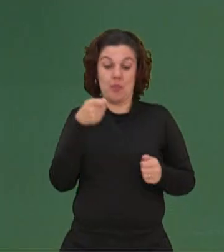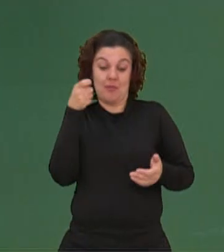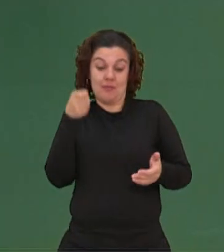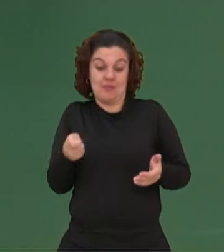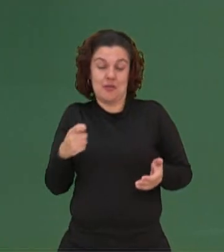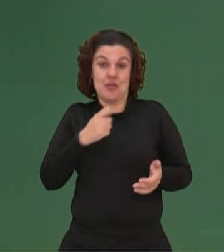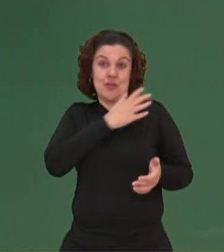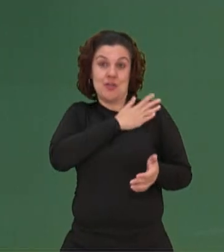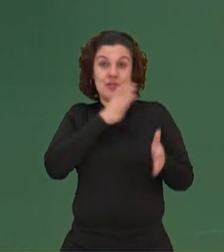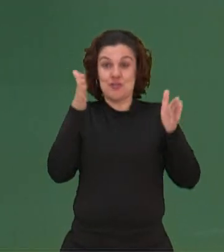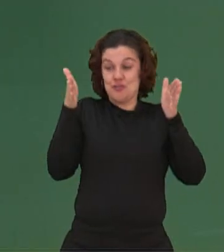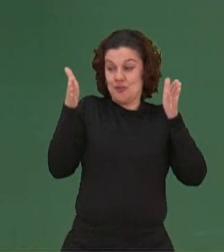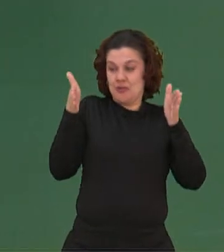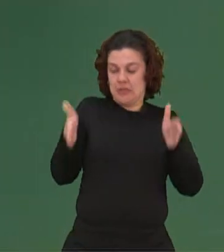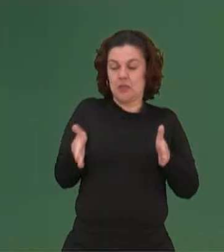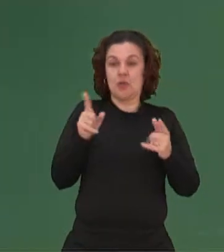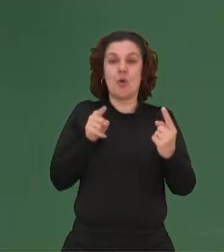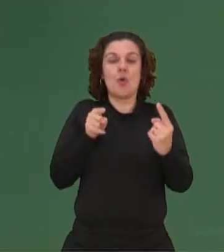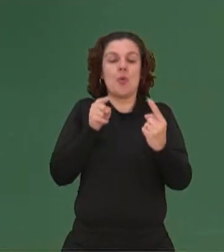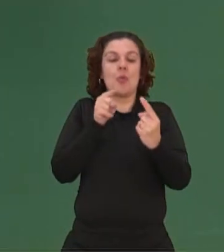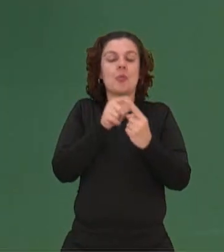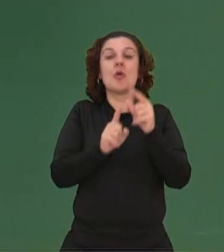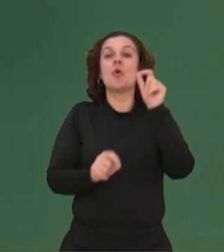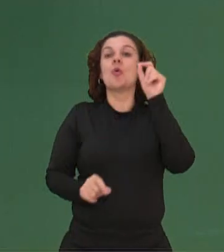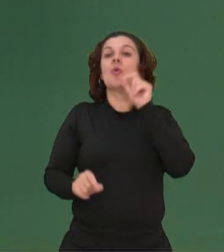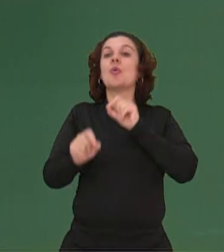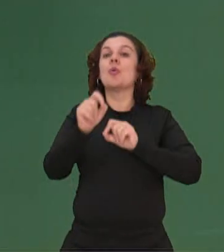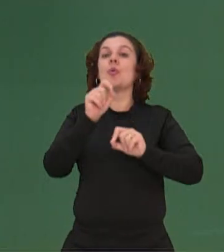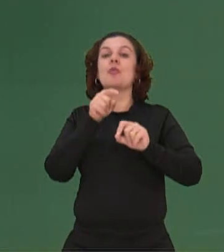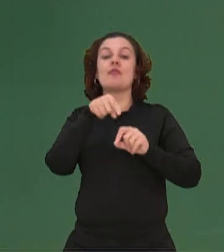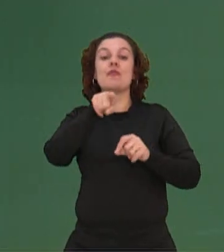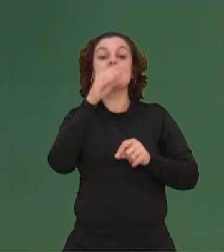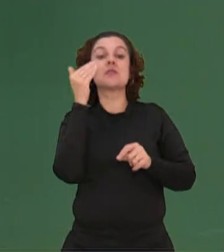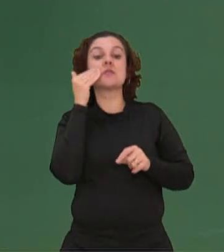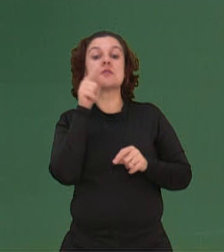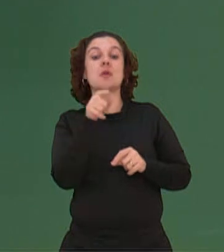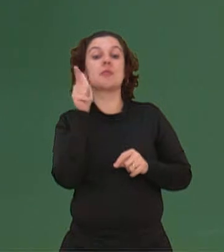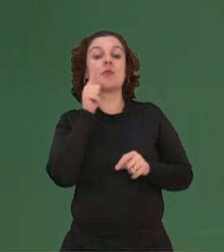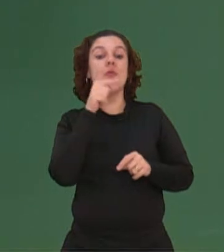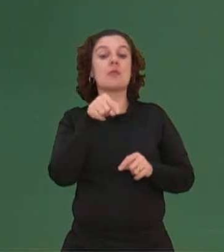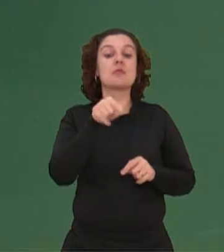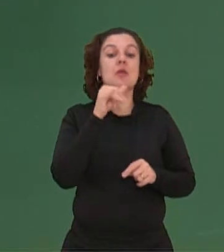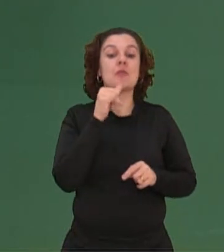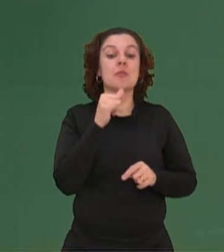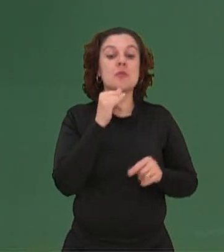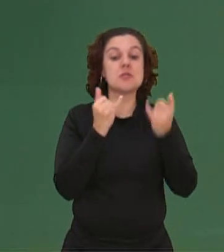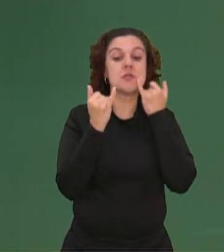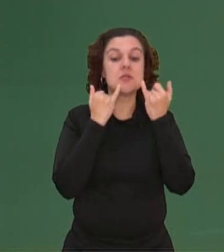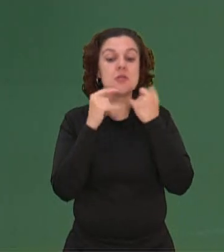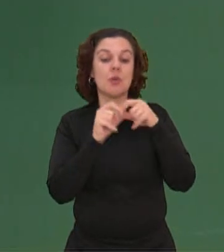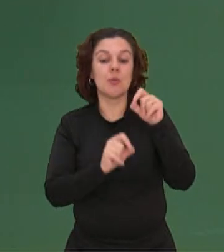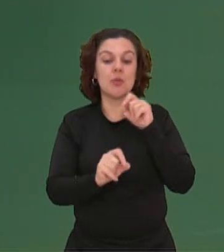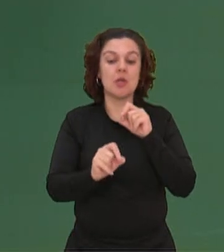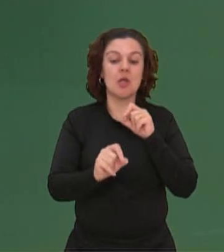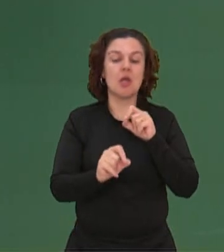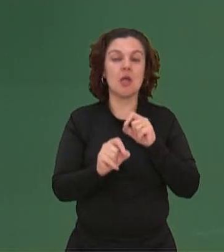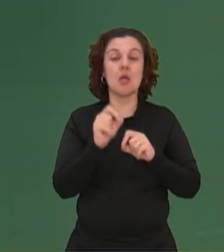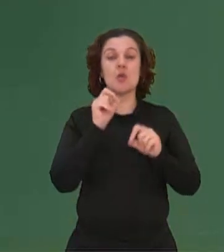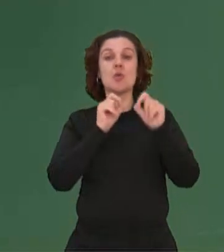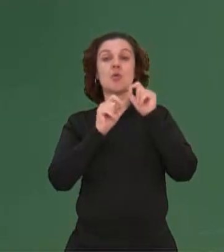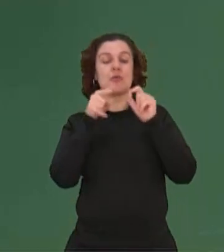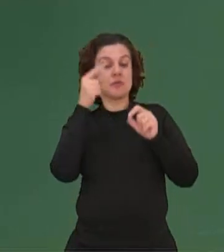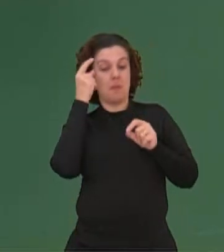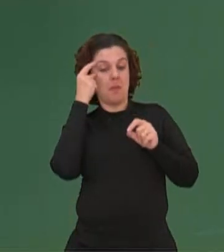Getúlio Vargas, o objetivo é muito o que você sabe, o que chega até você de informação e o que você pensa